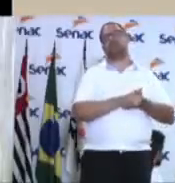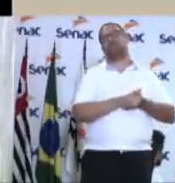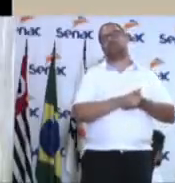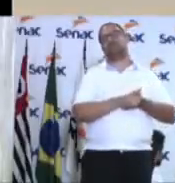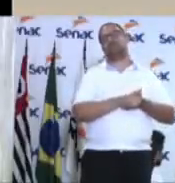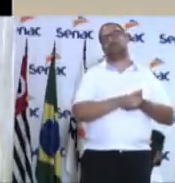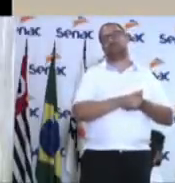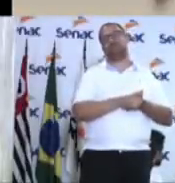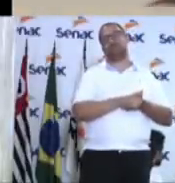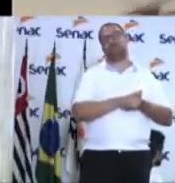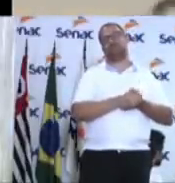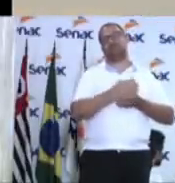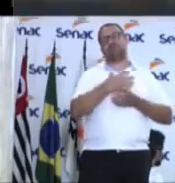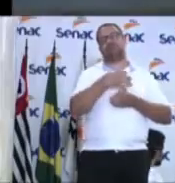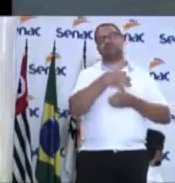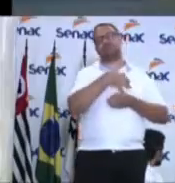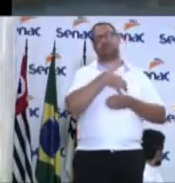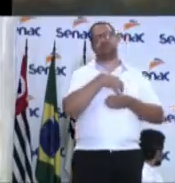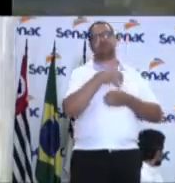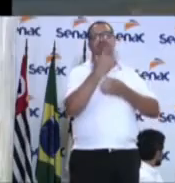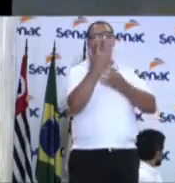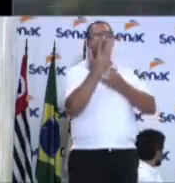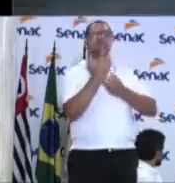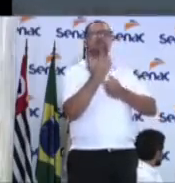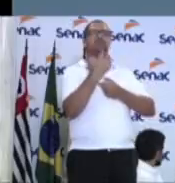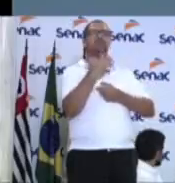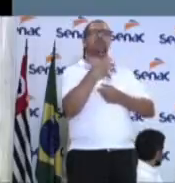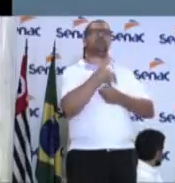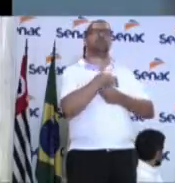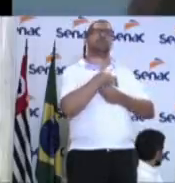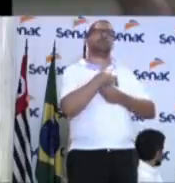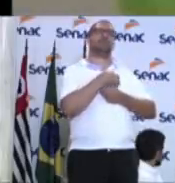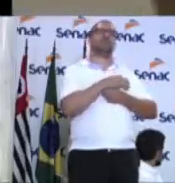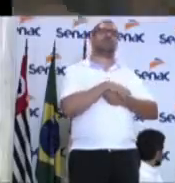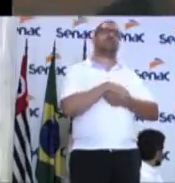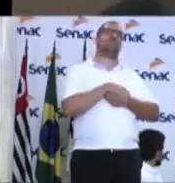É uma espécie de recompensa para isso, né?